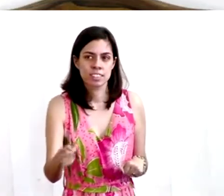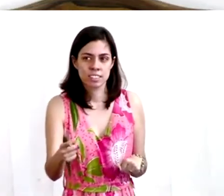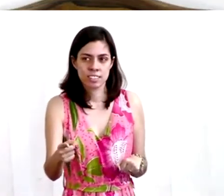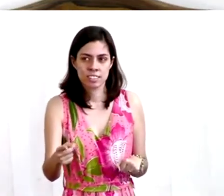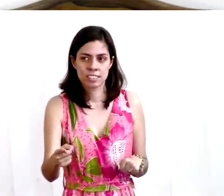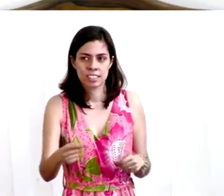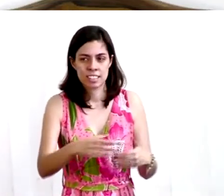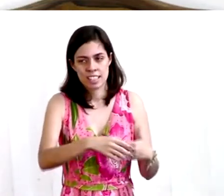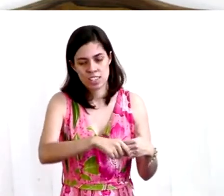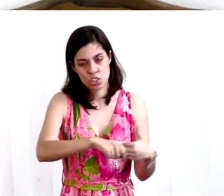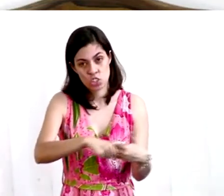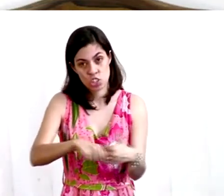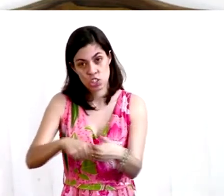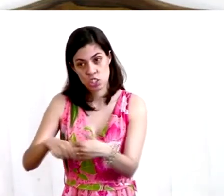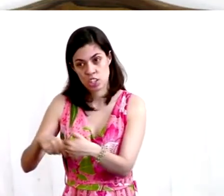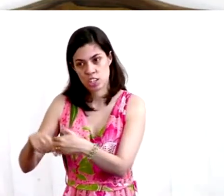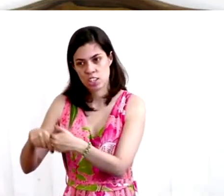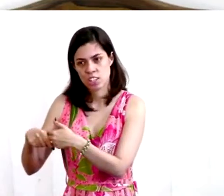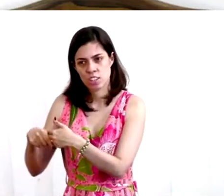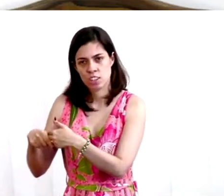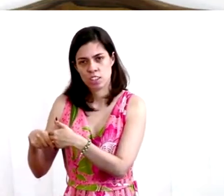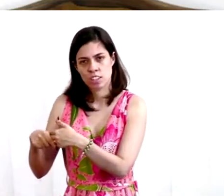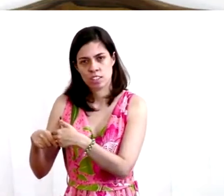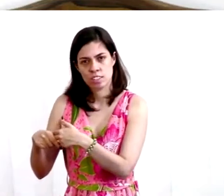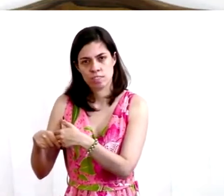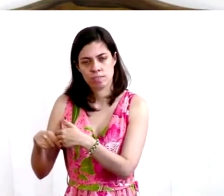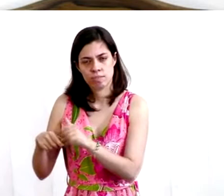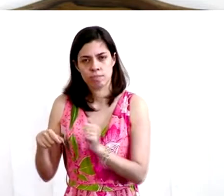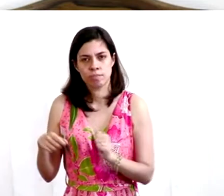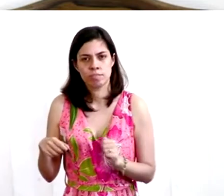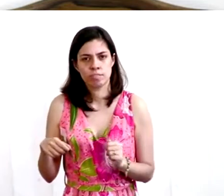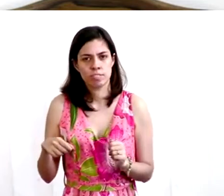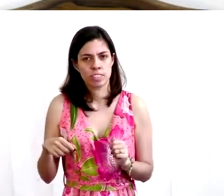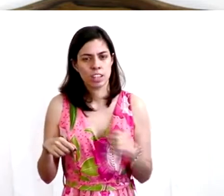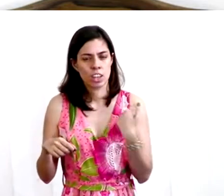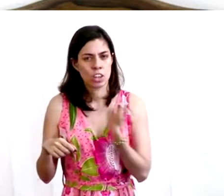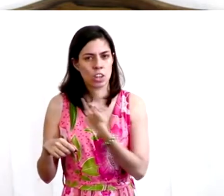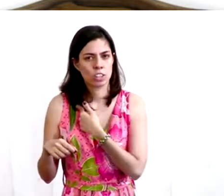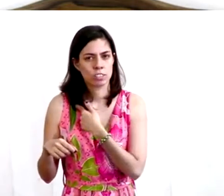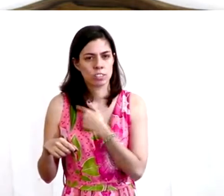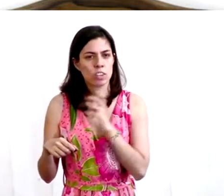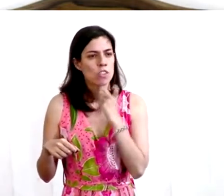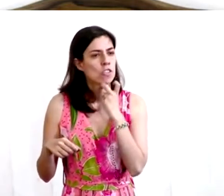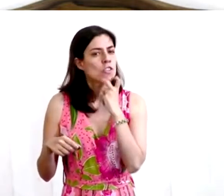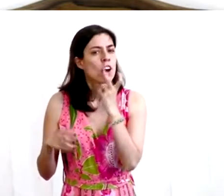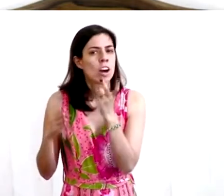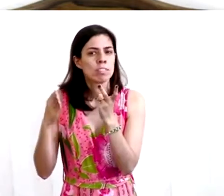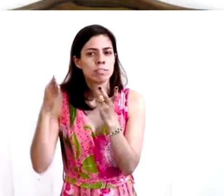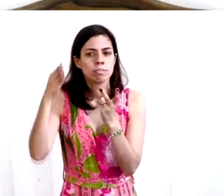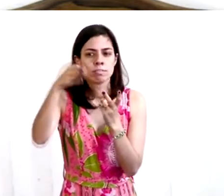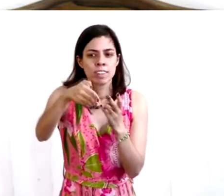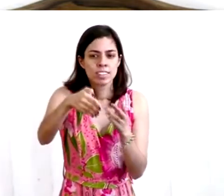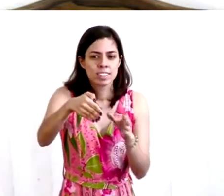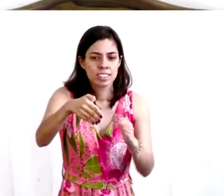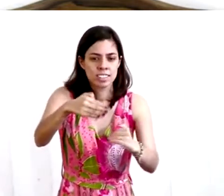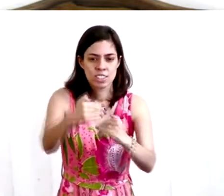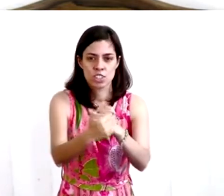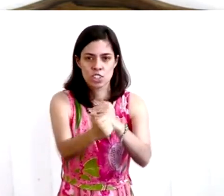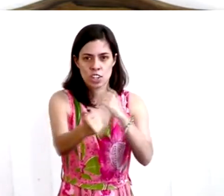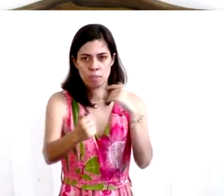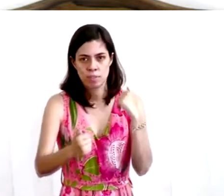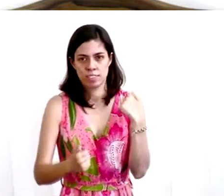a sua voz para mim, para você. Com isso eu estou querendo reforçar a